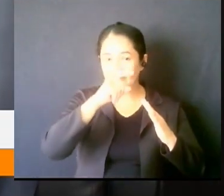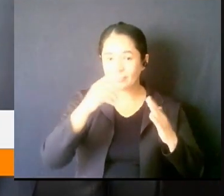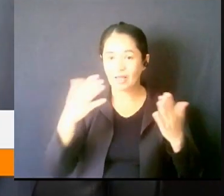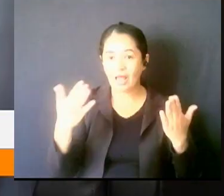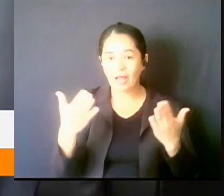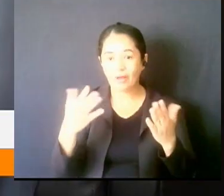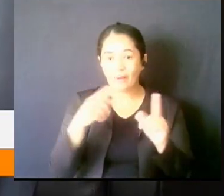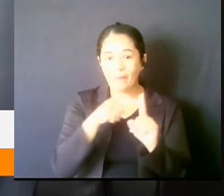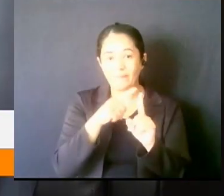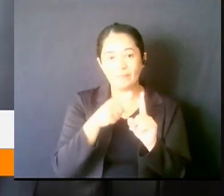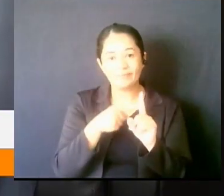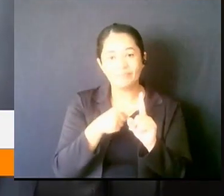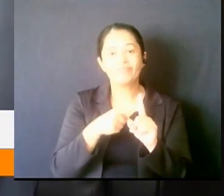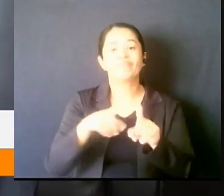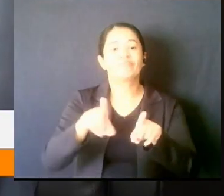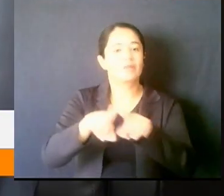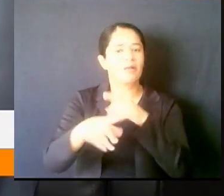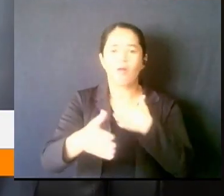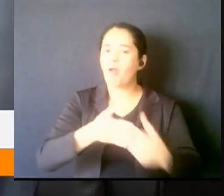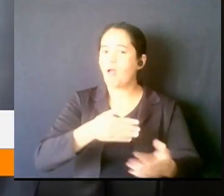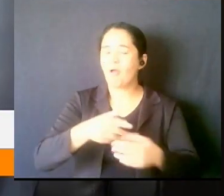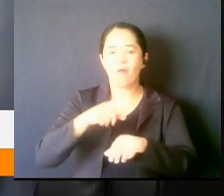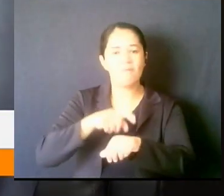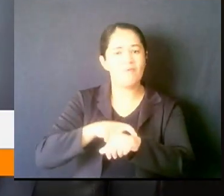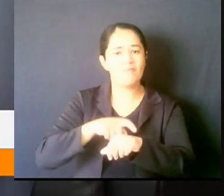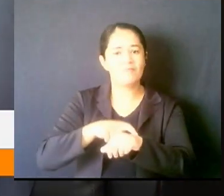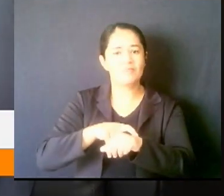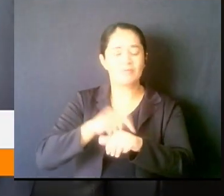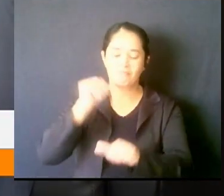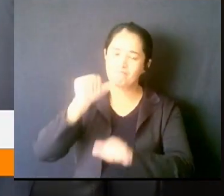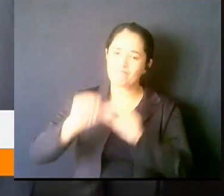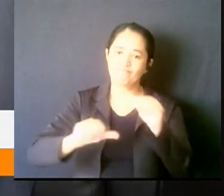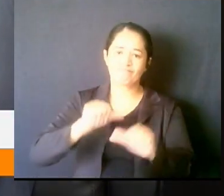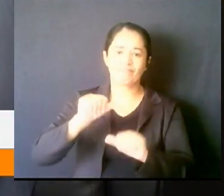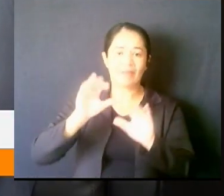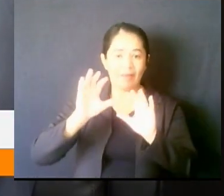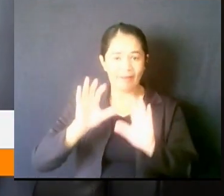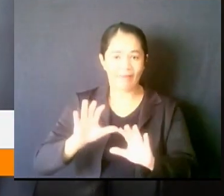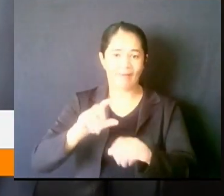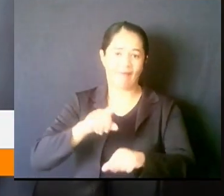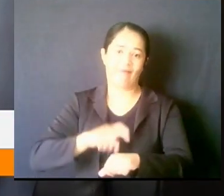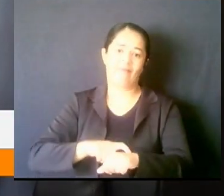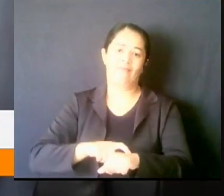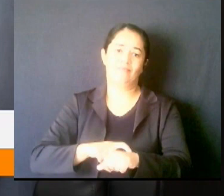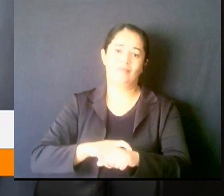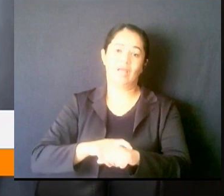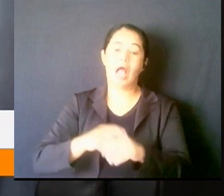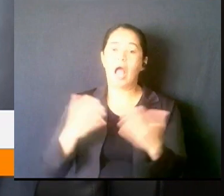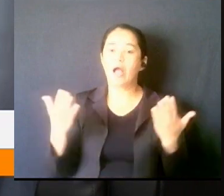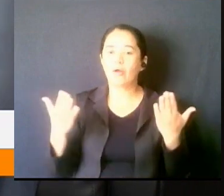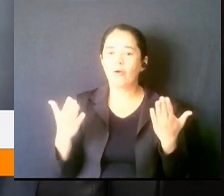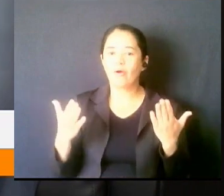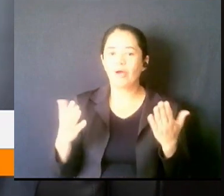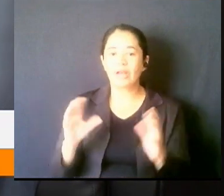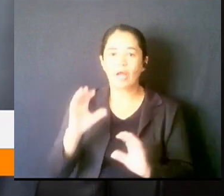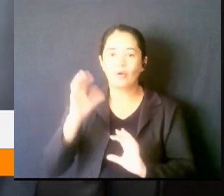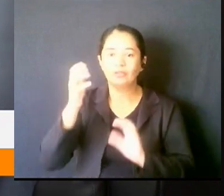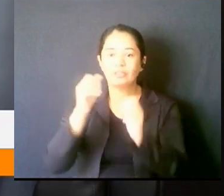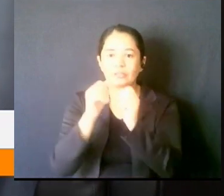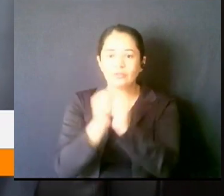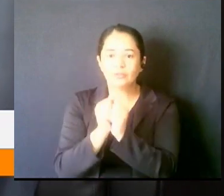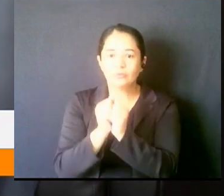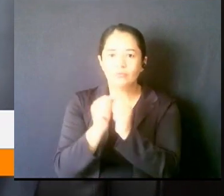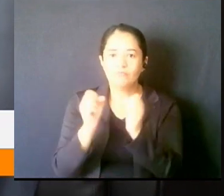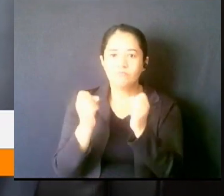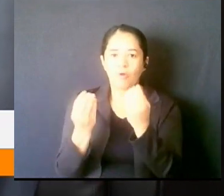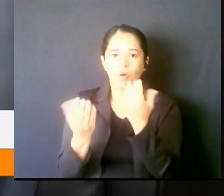seja ela em qualquer momento, é um momento de mudança. Quando essas duas mudanças acontecem juntas, é uma bomba. Uma bomba no